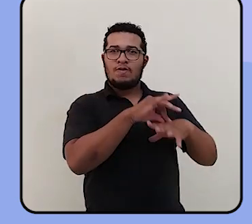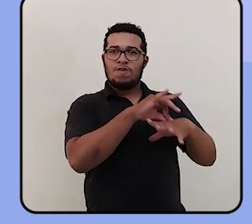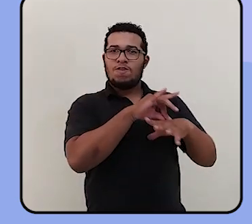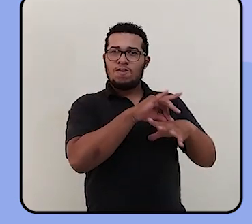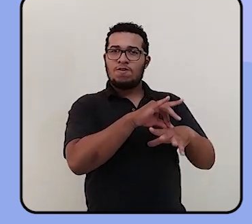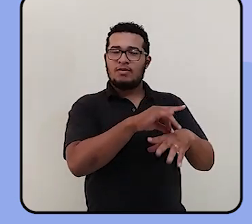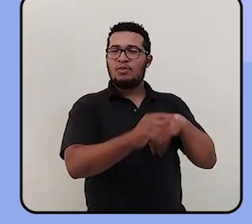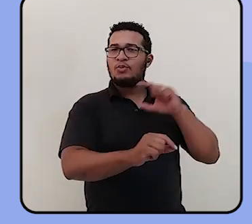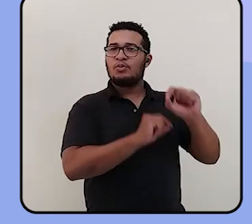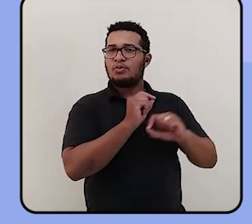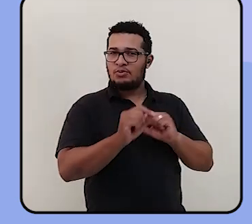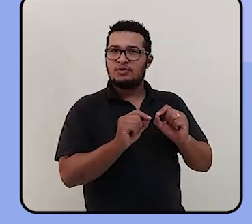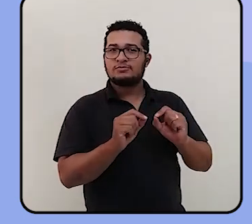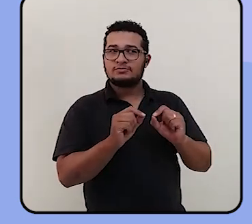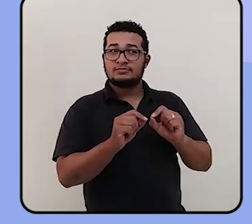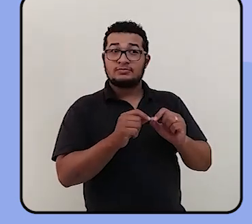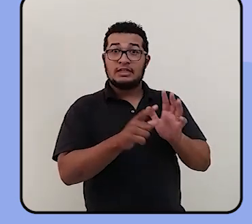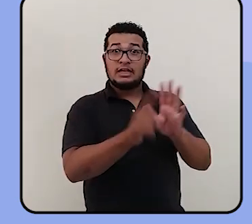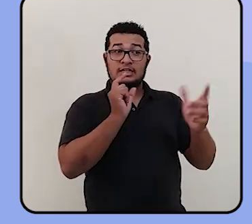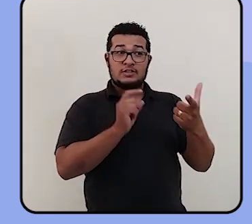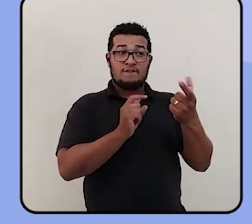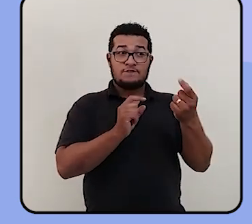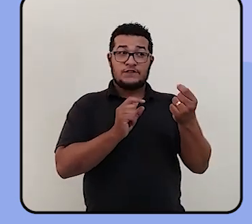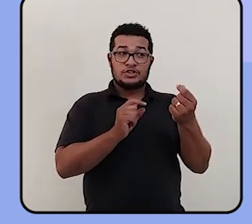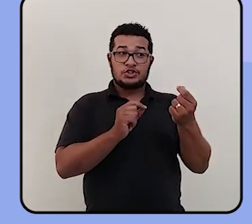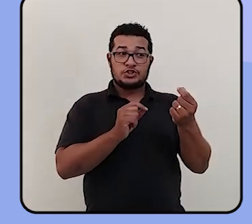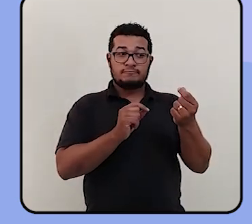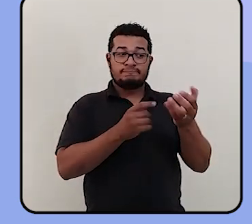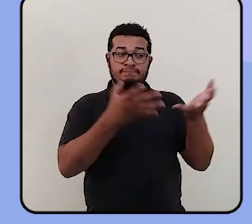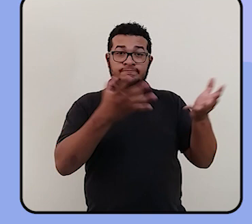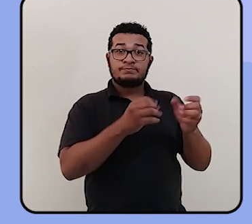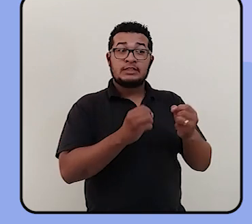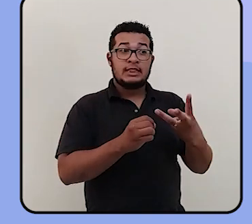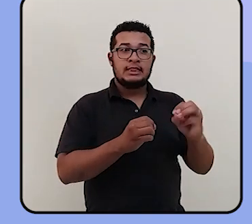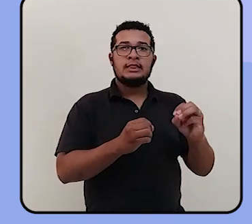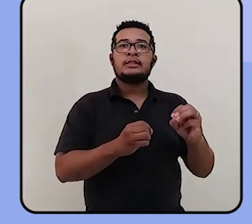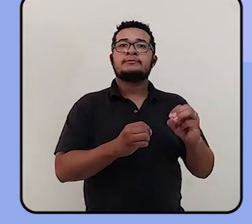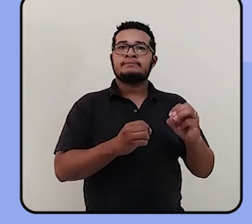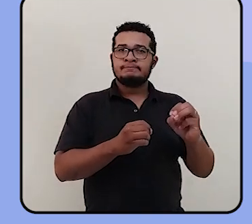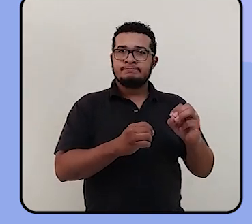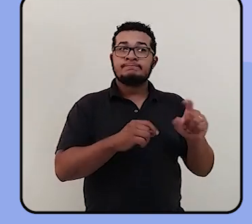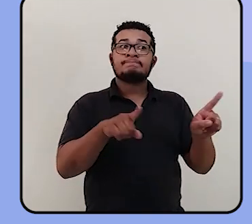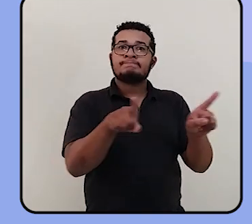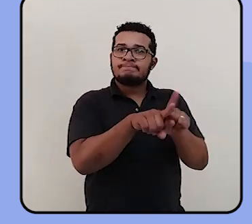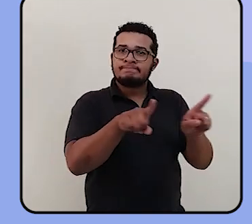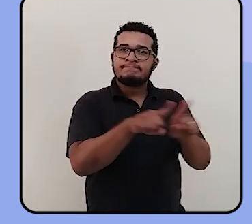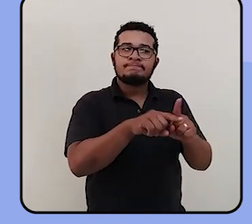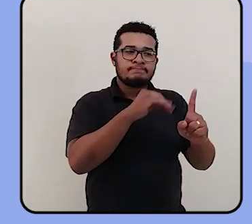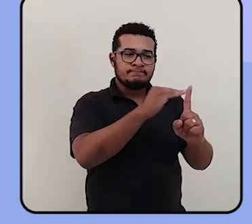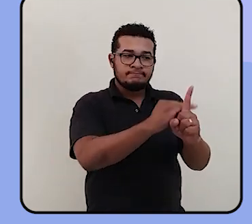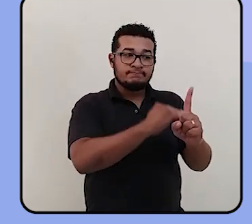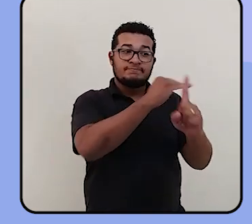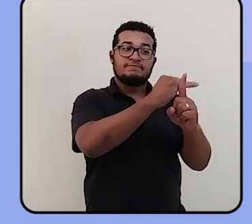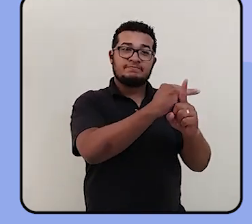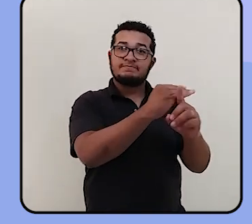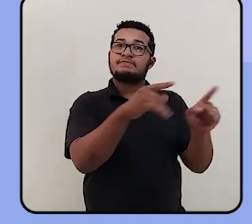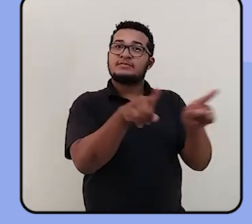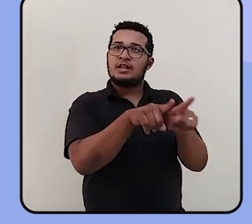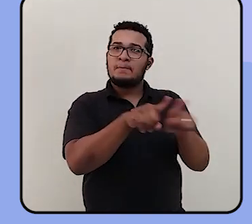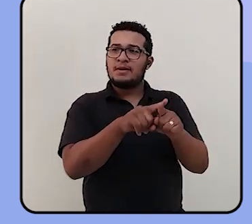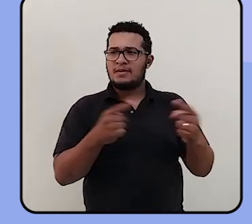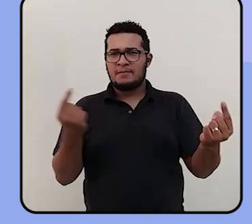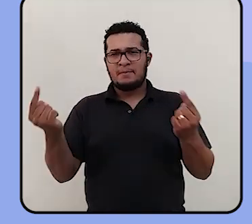com a quantidade de carne? Era 20, passou para 30. A quantidade também está subindo